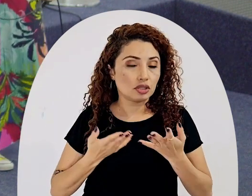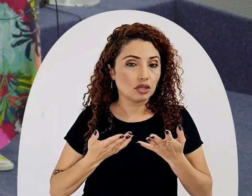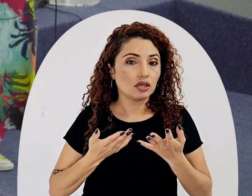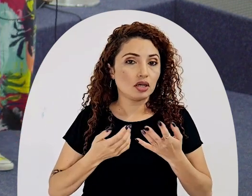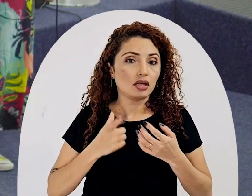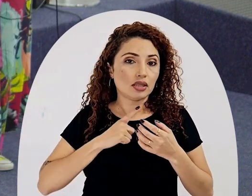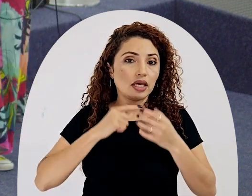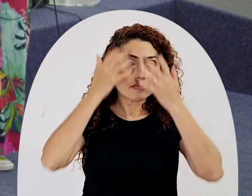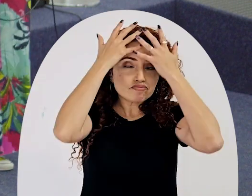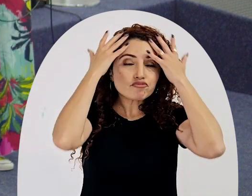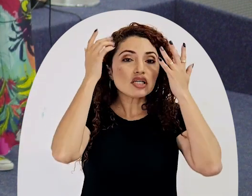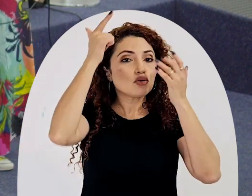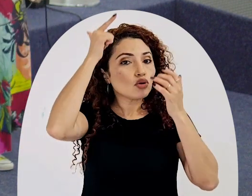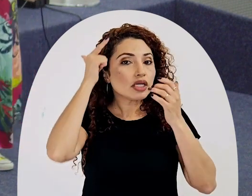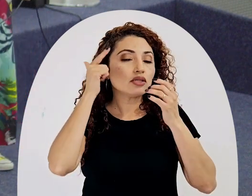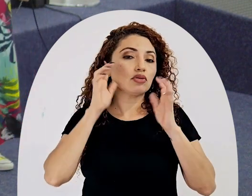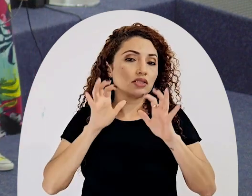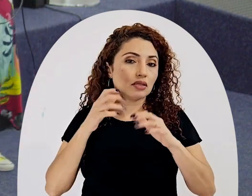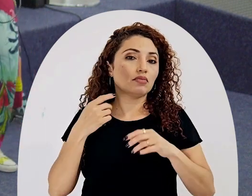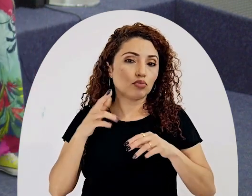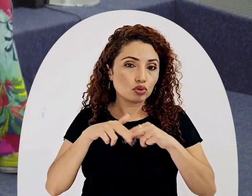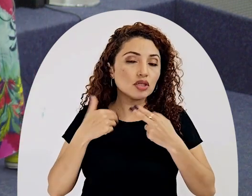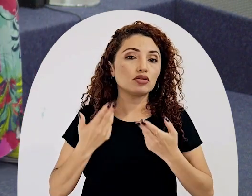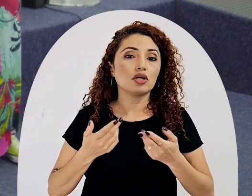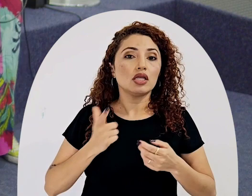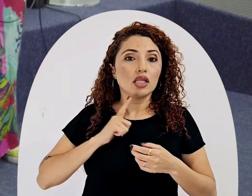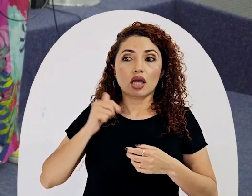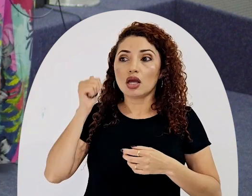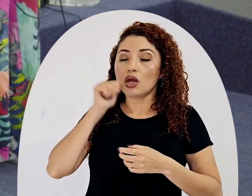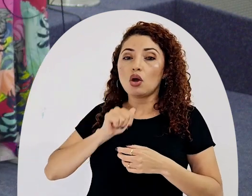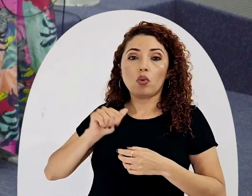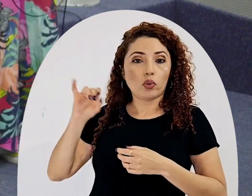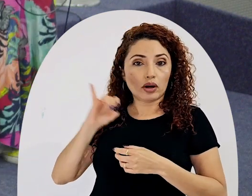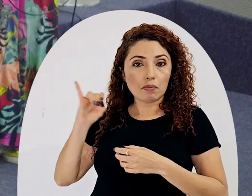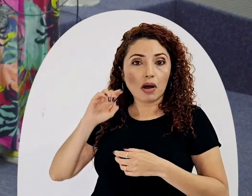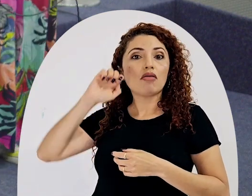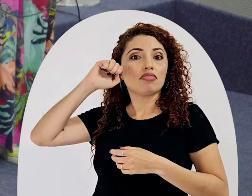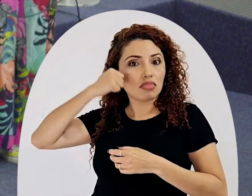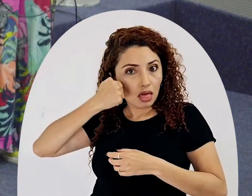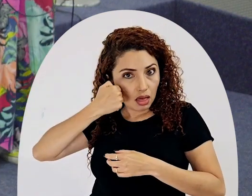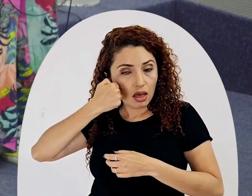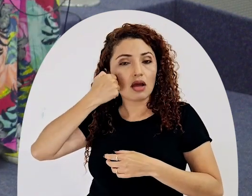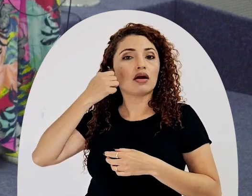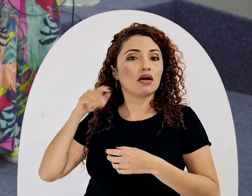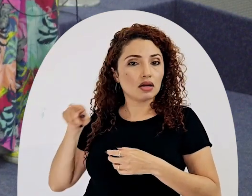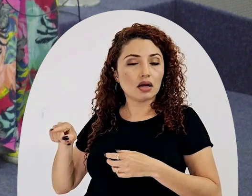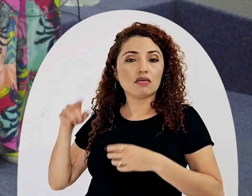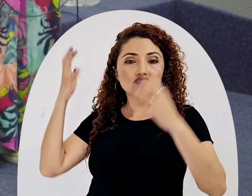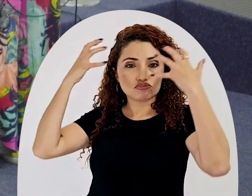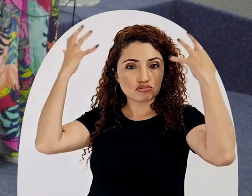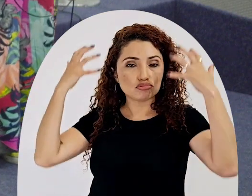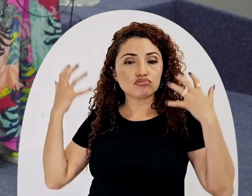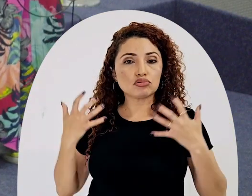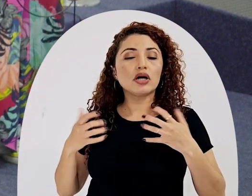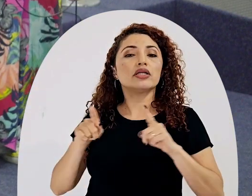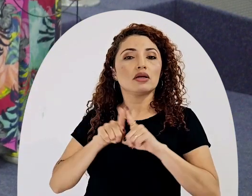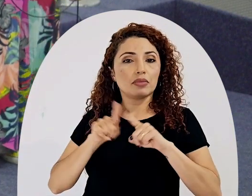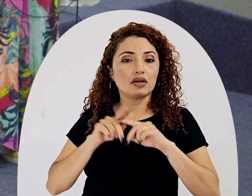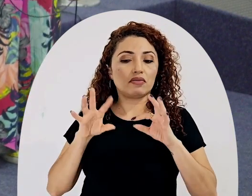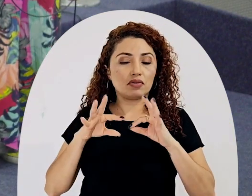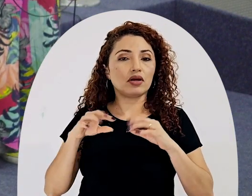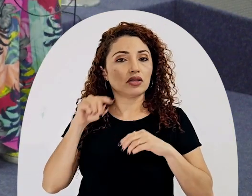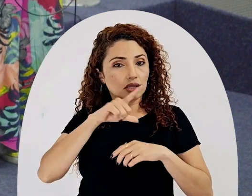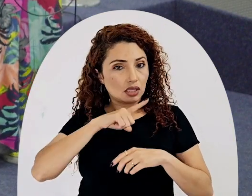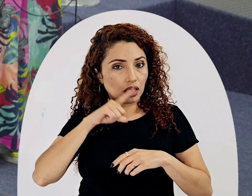né? Retinta, do cabelo igual ao da Dan. E dentro da família, eu tenho uma irmã, né, que é da sua cor,